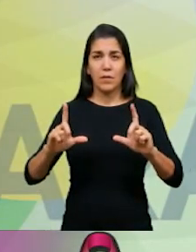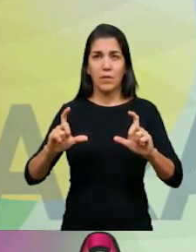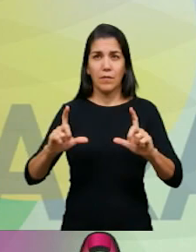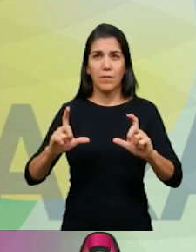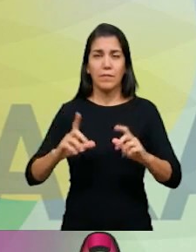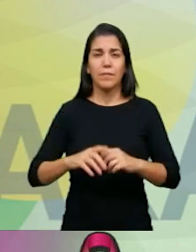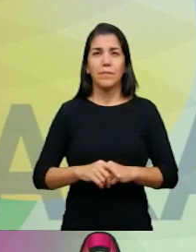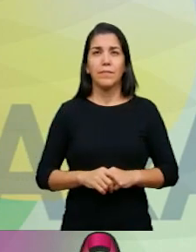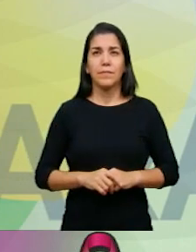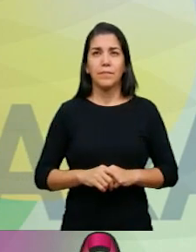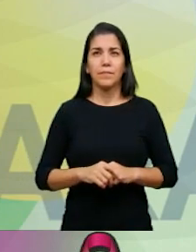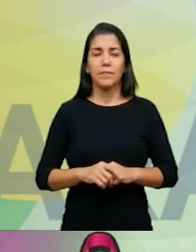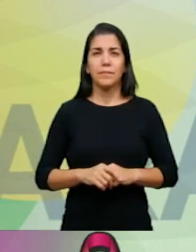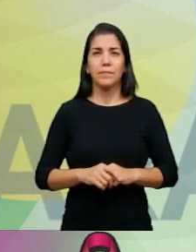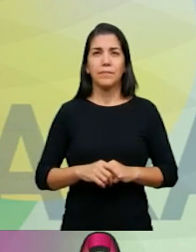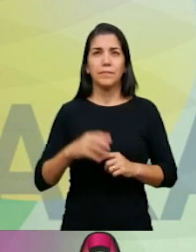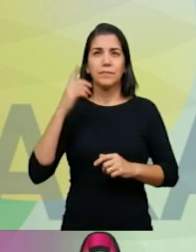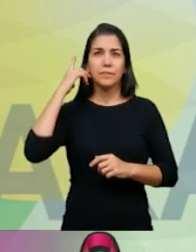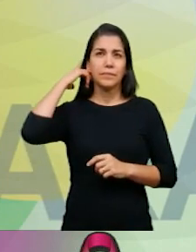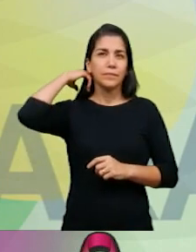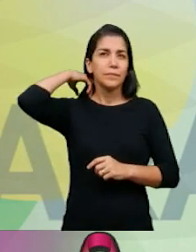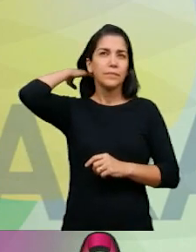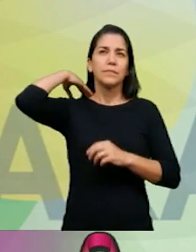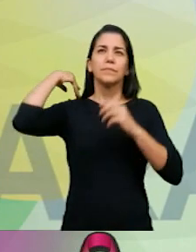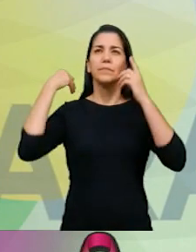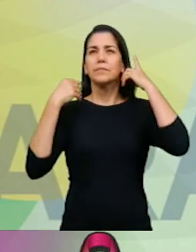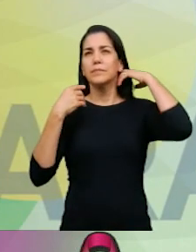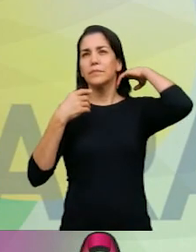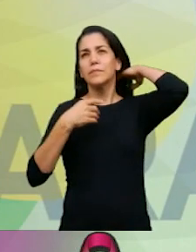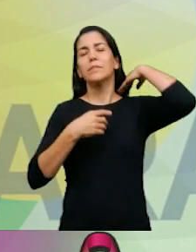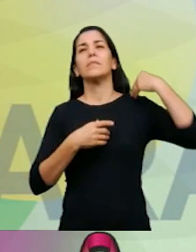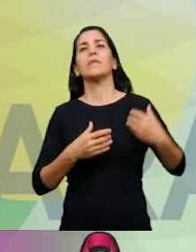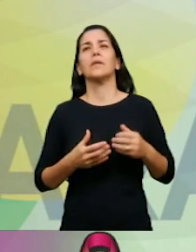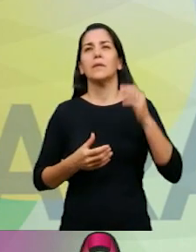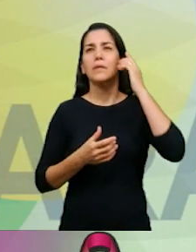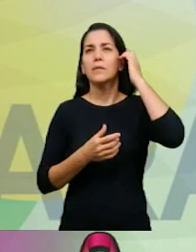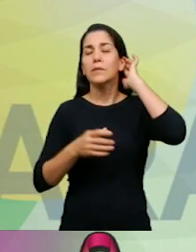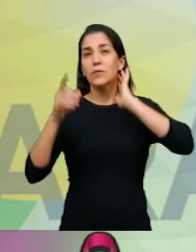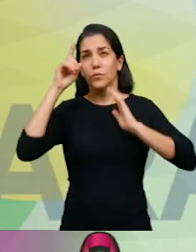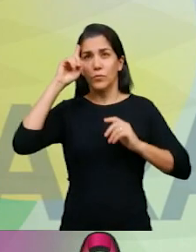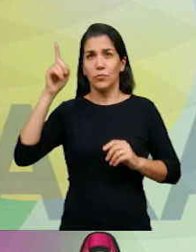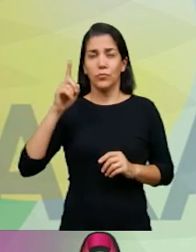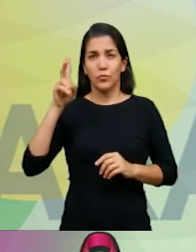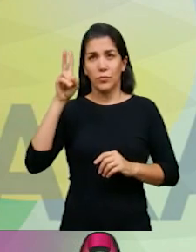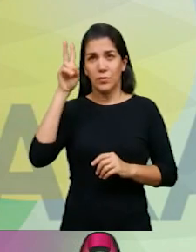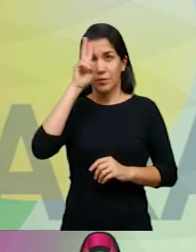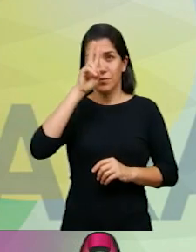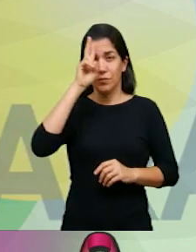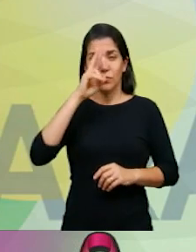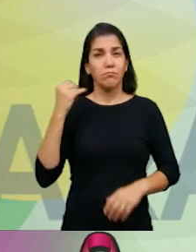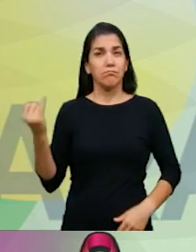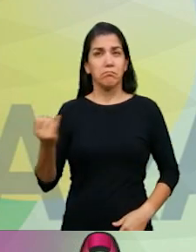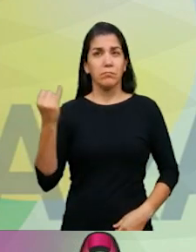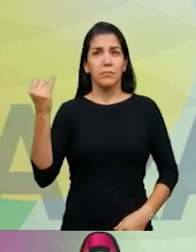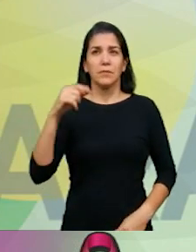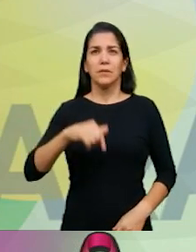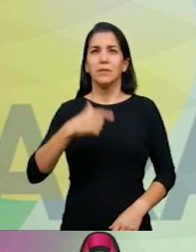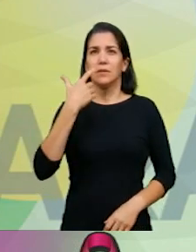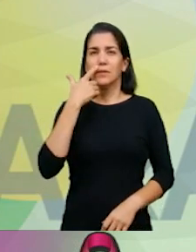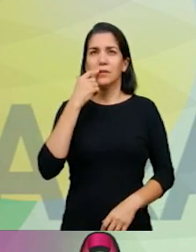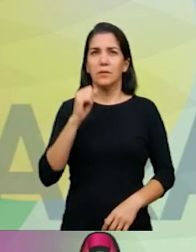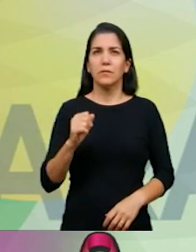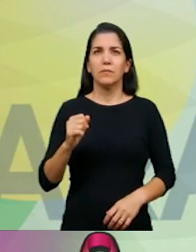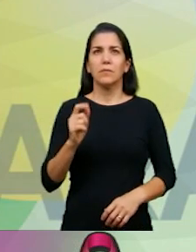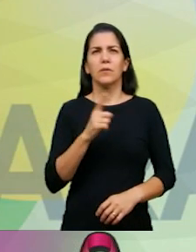imagens encaminhadas. Esse foi, de fato, um momento histórico para a batalha de rima aqui da nossa cidade, que a gente sabe que há